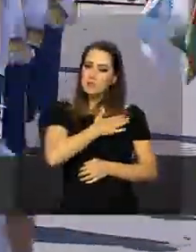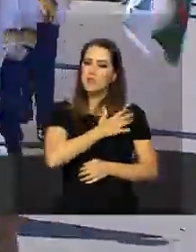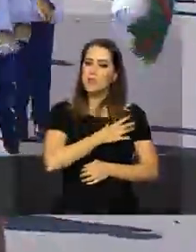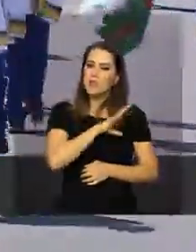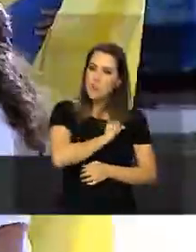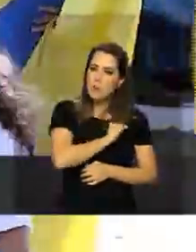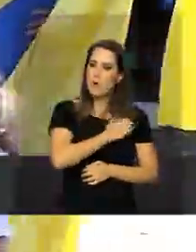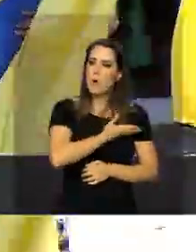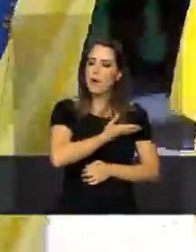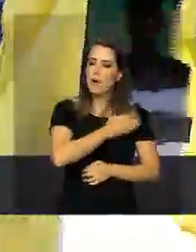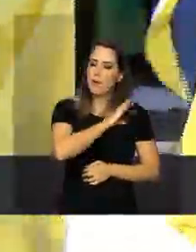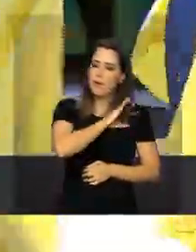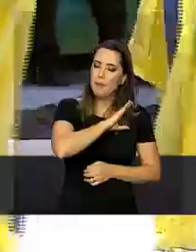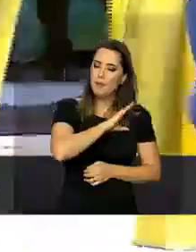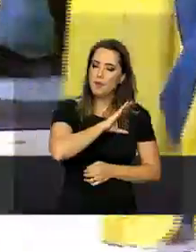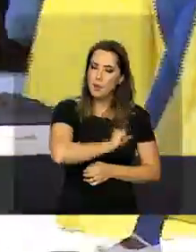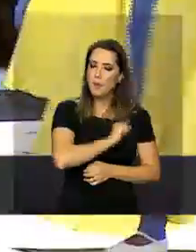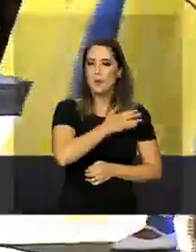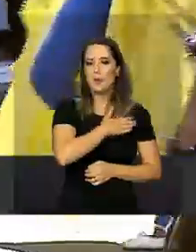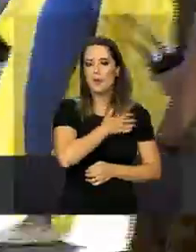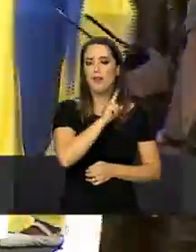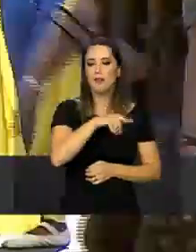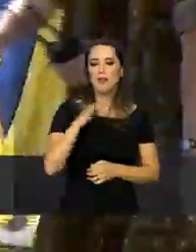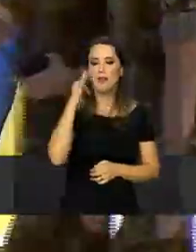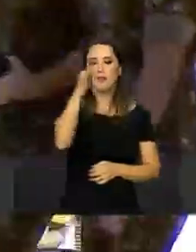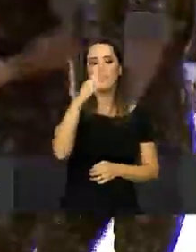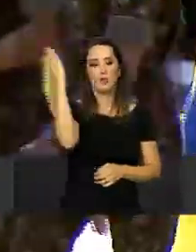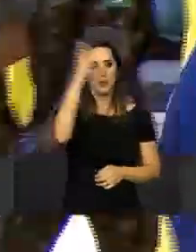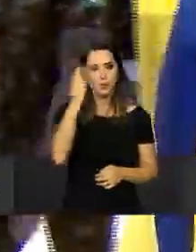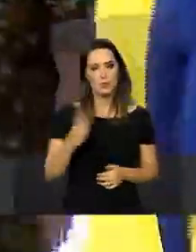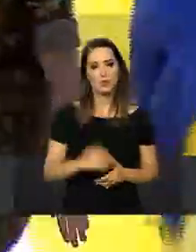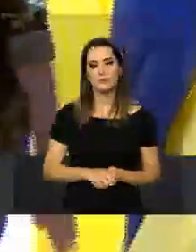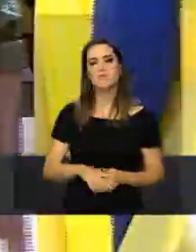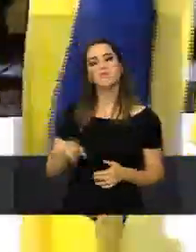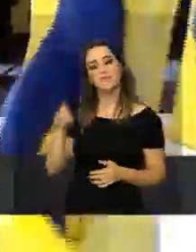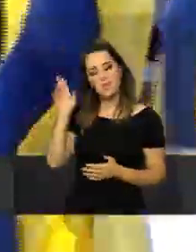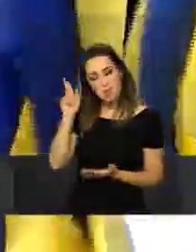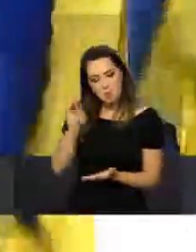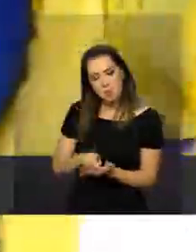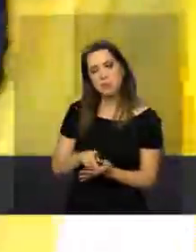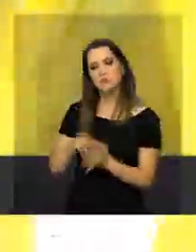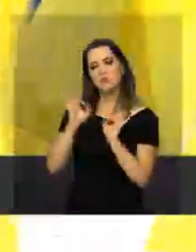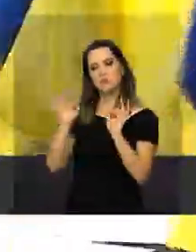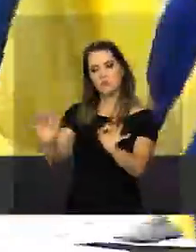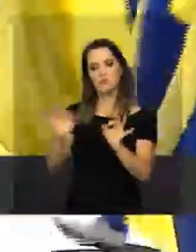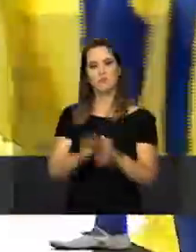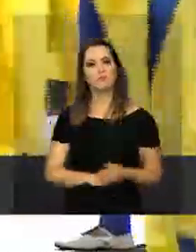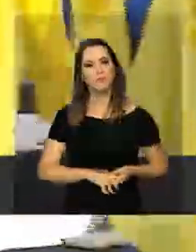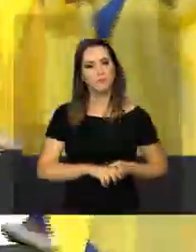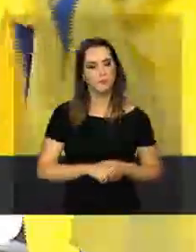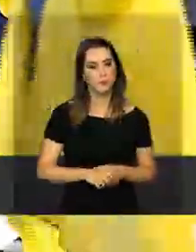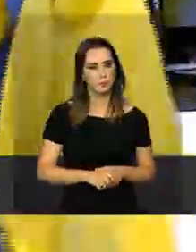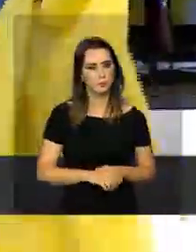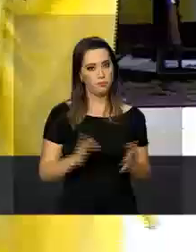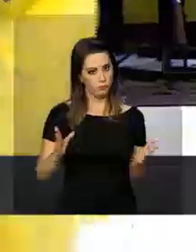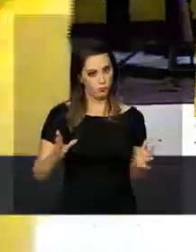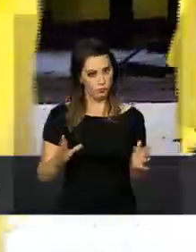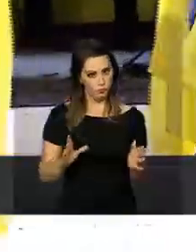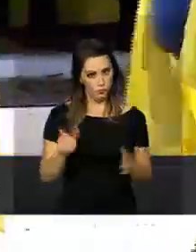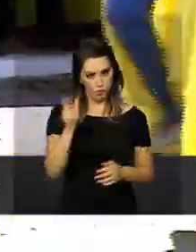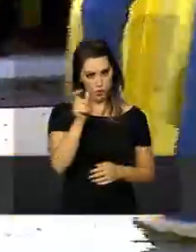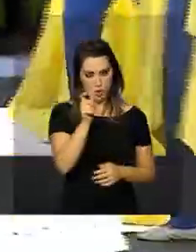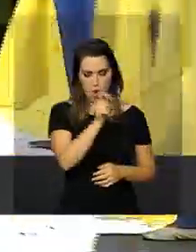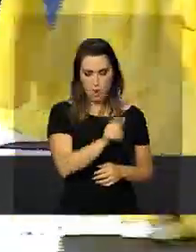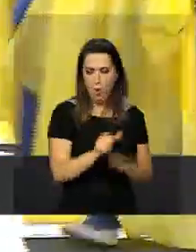crianças, que serão o futuro do Brasil logo mais adiante. Sem dúvida. Ele é composto por estudantes de diferentes. No primeiro plano do desfile,